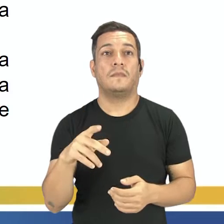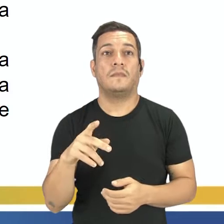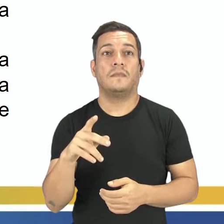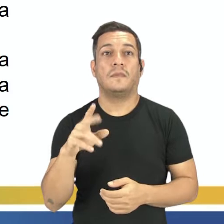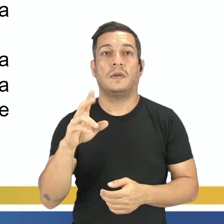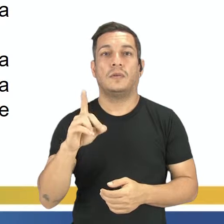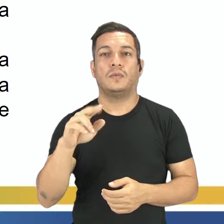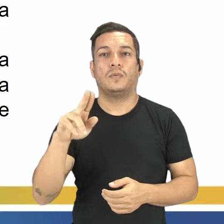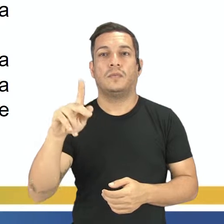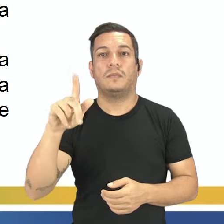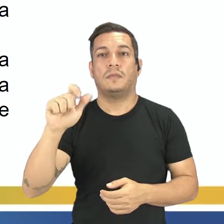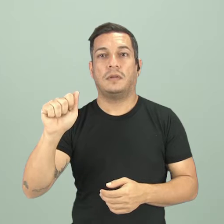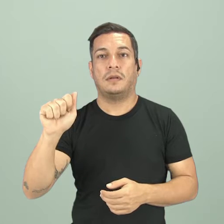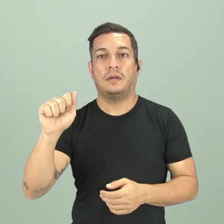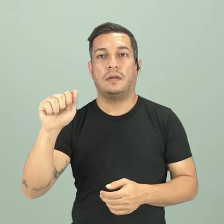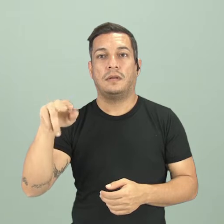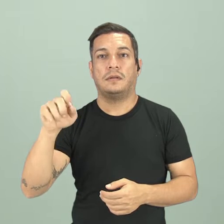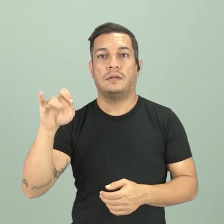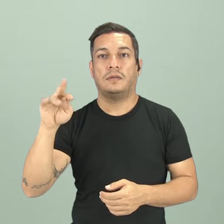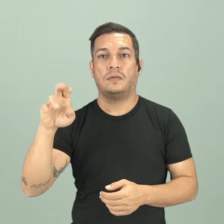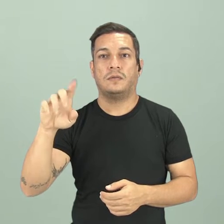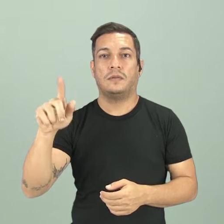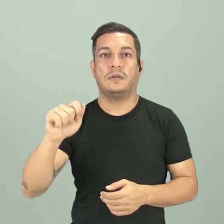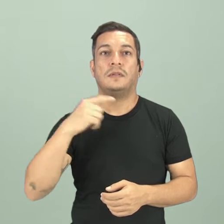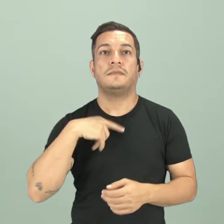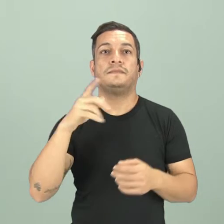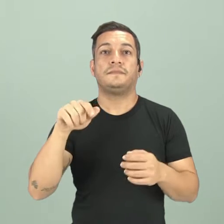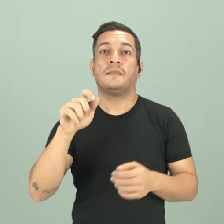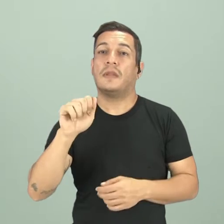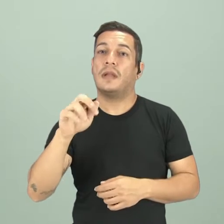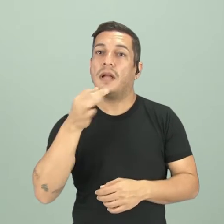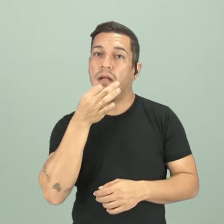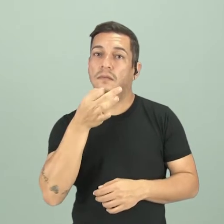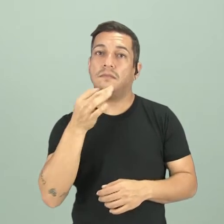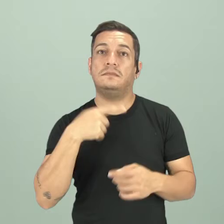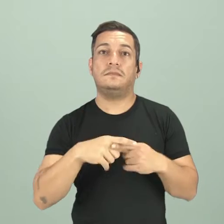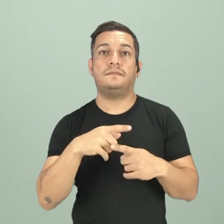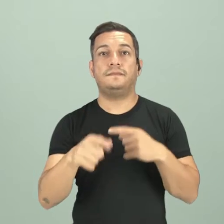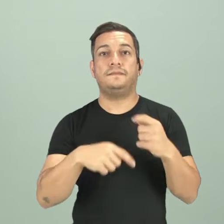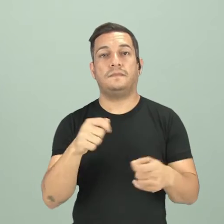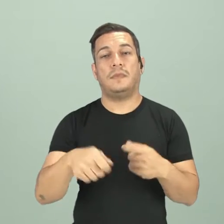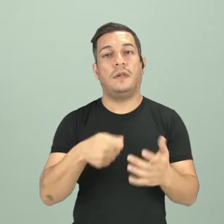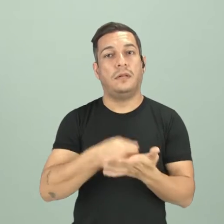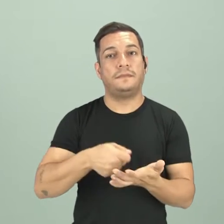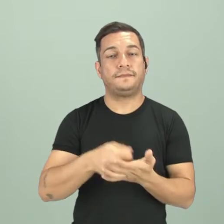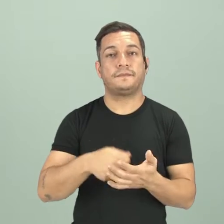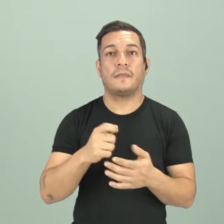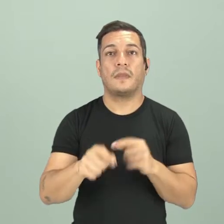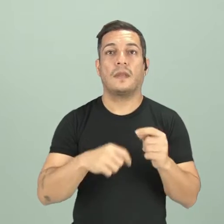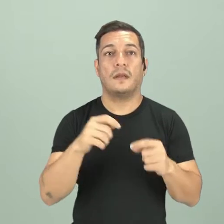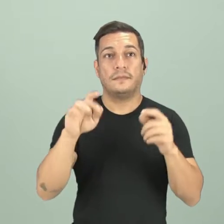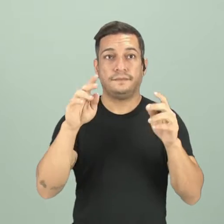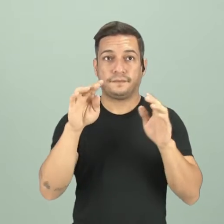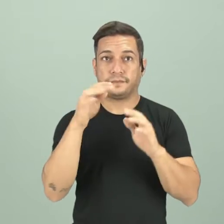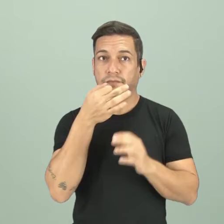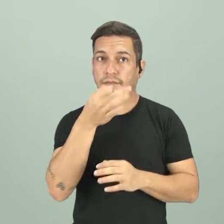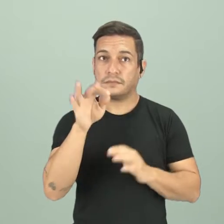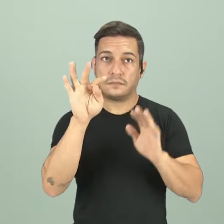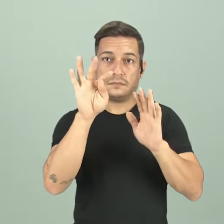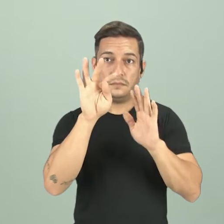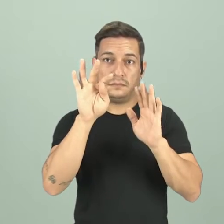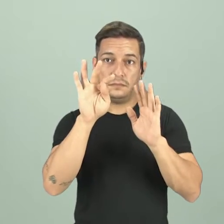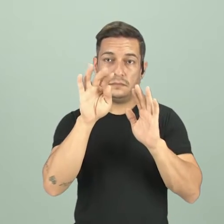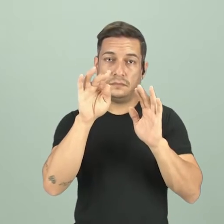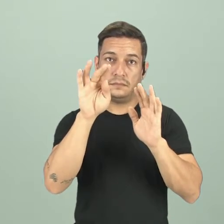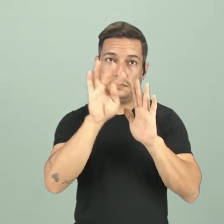né? O nosso texto ele é argumentativo porque ele defende uma tese, que é a sua opinião, e é dissertativo porque se utiliza da